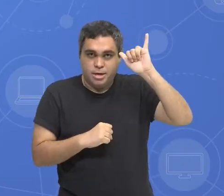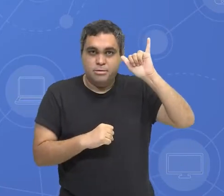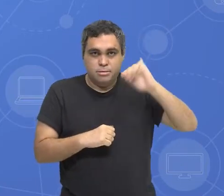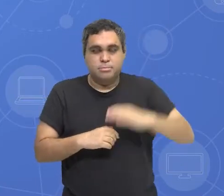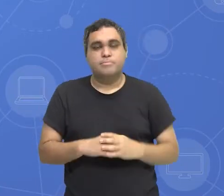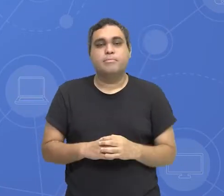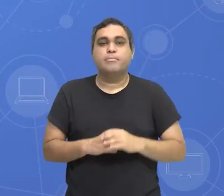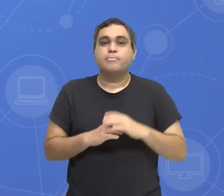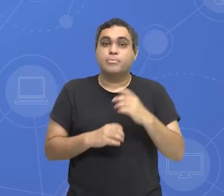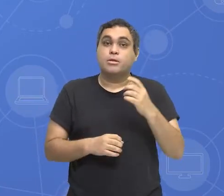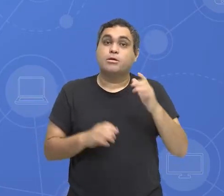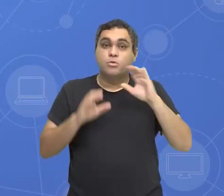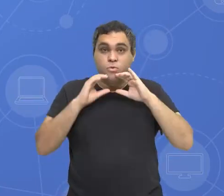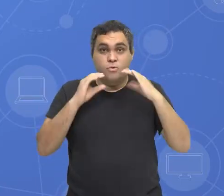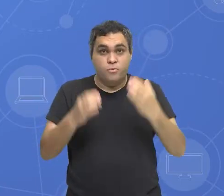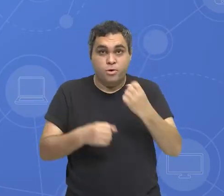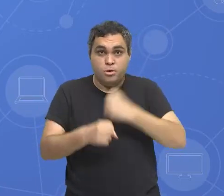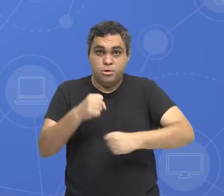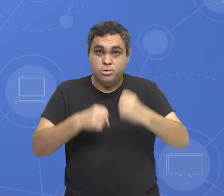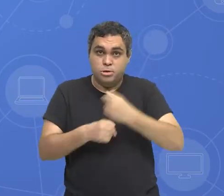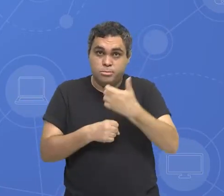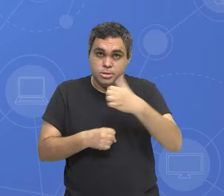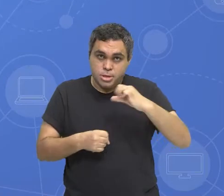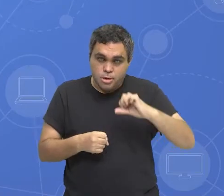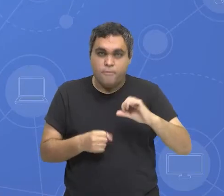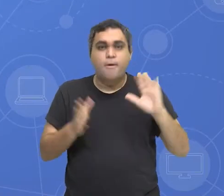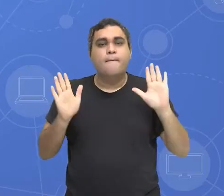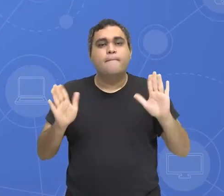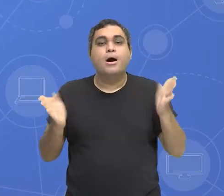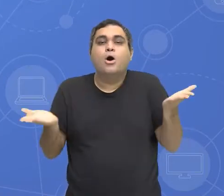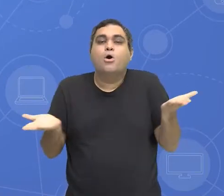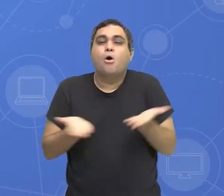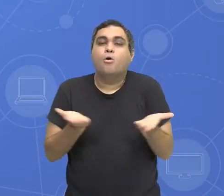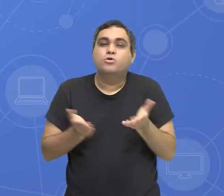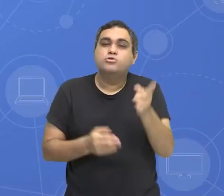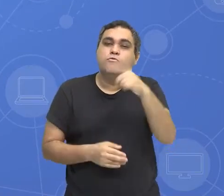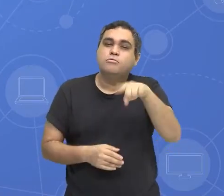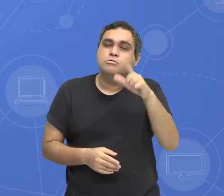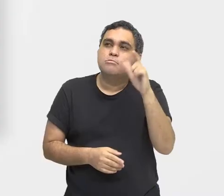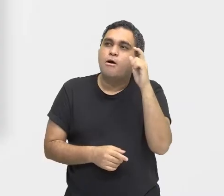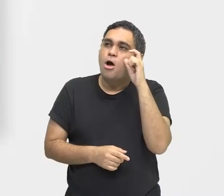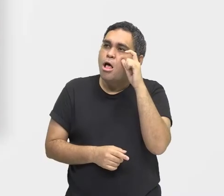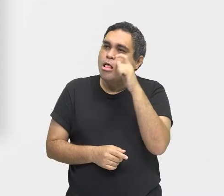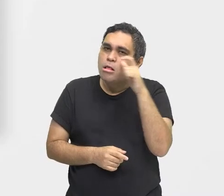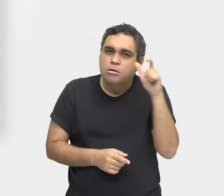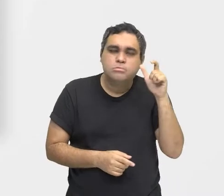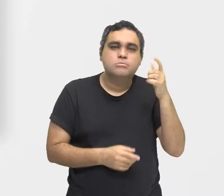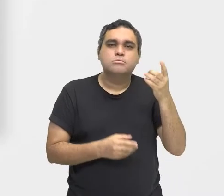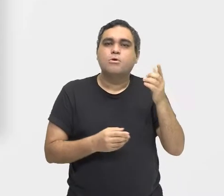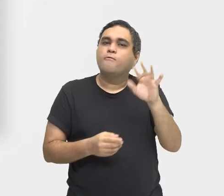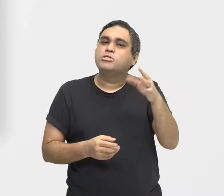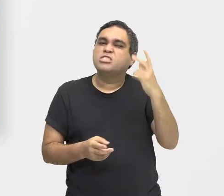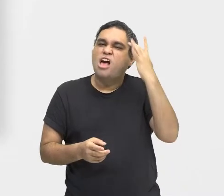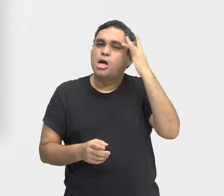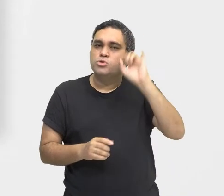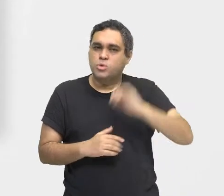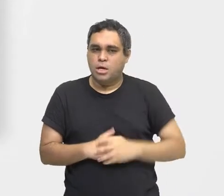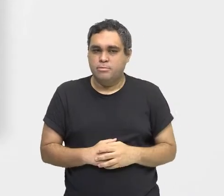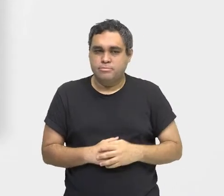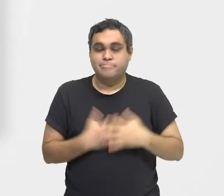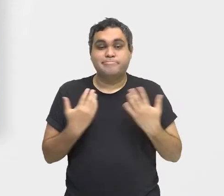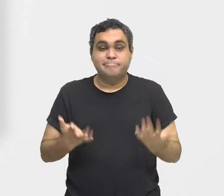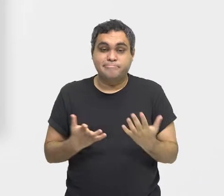2019. Mas e atualmente, como é que a gente observa, né, essa economia aí do nosso país? Então, economicamente, o